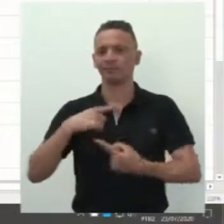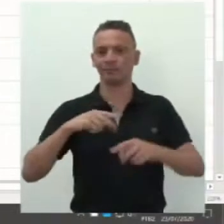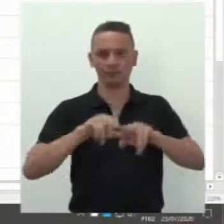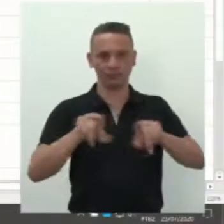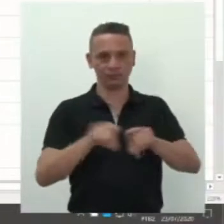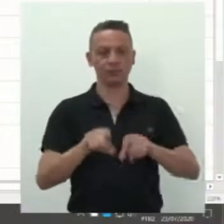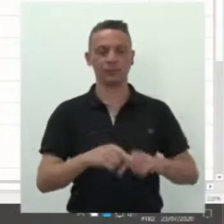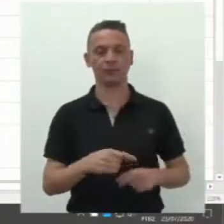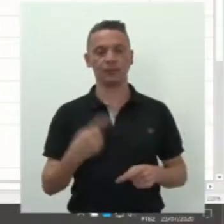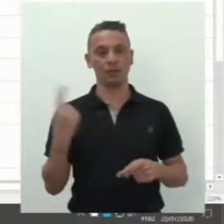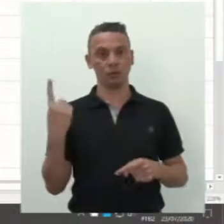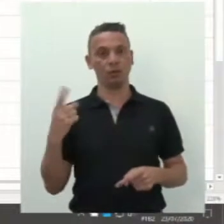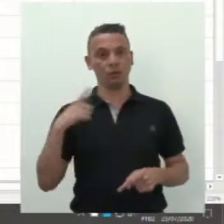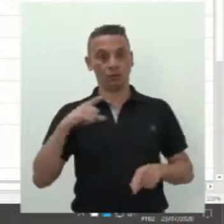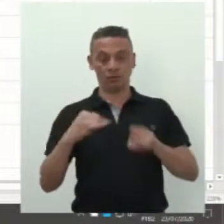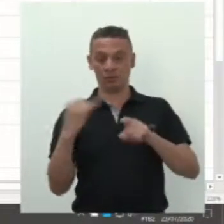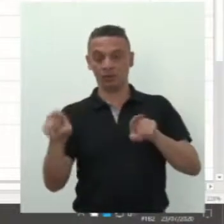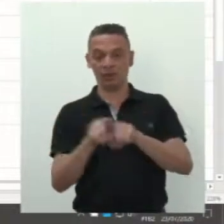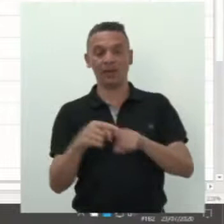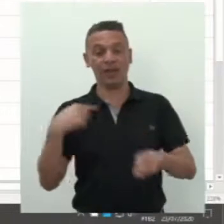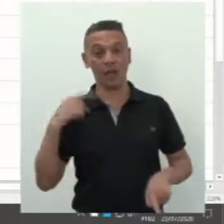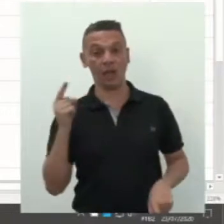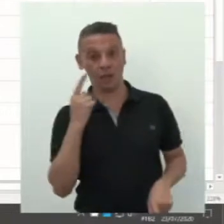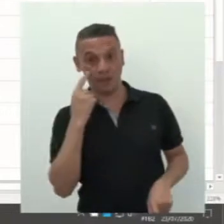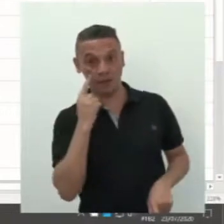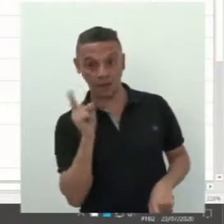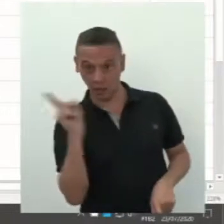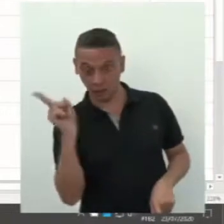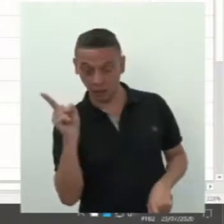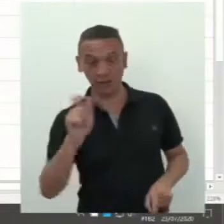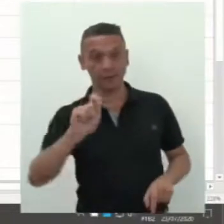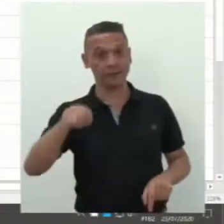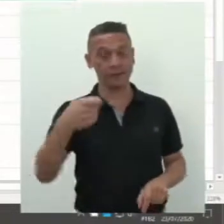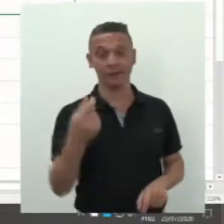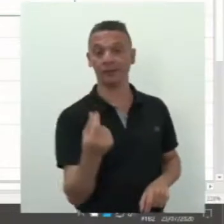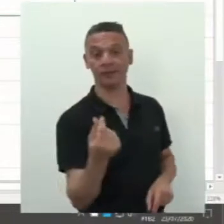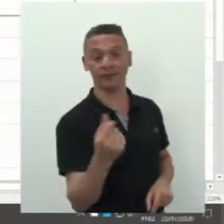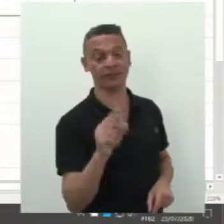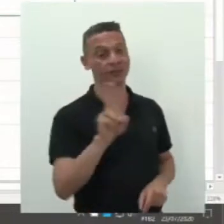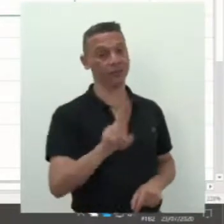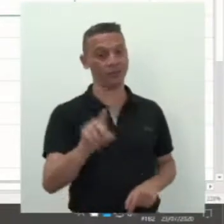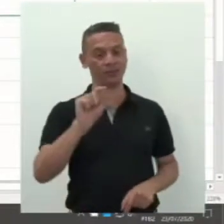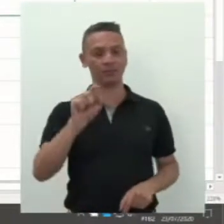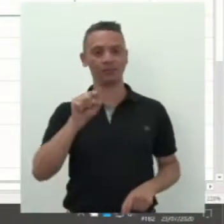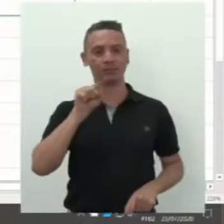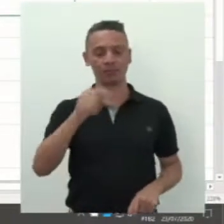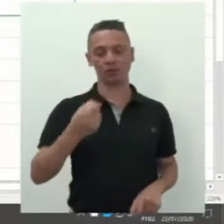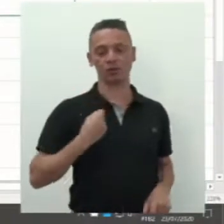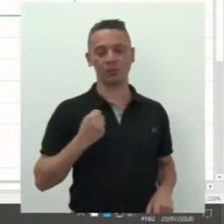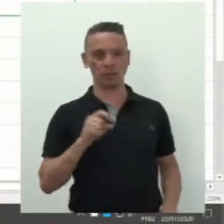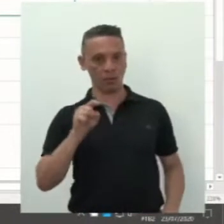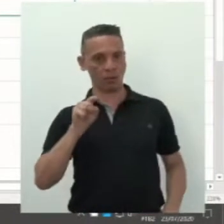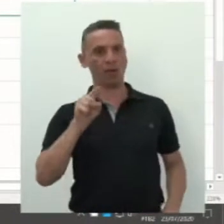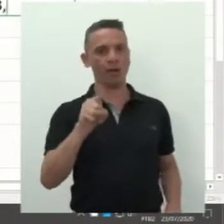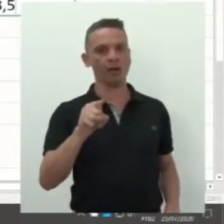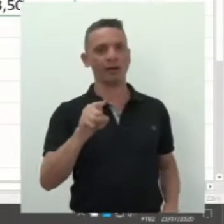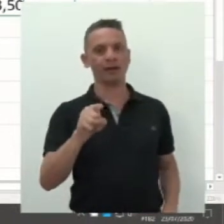quê? Porque eu falei para ele, ó, aqui eu estou trabalhando com moeda. Então, eu só digitar o número, né? Vou digitar aqui,